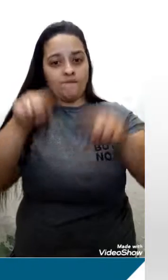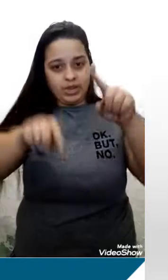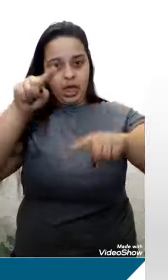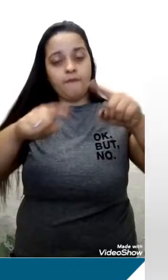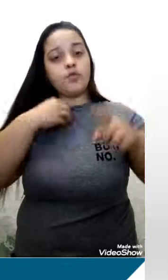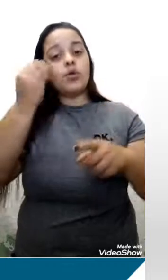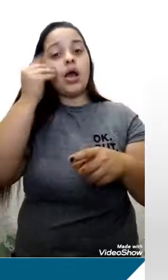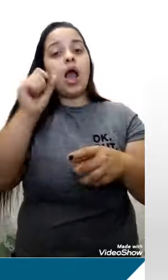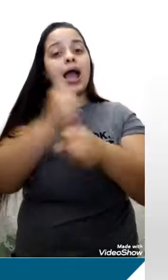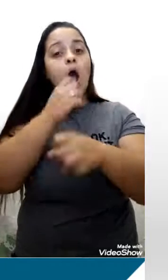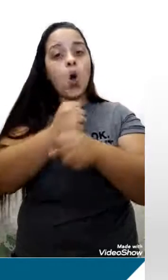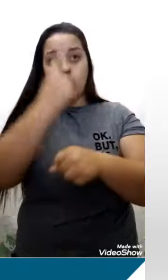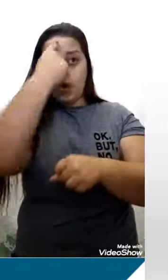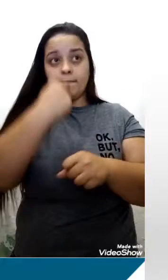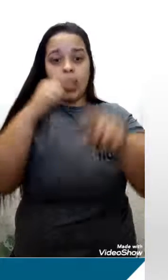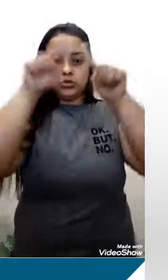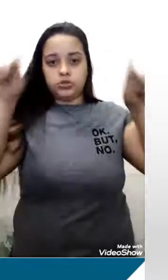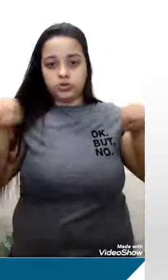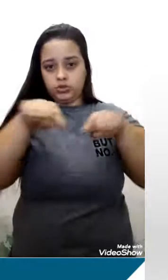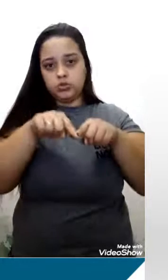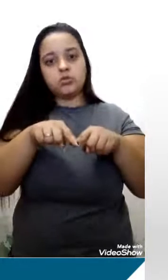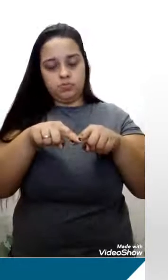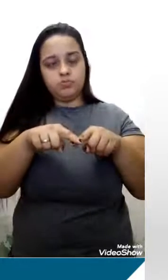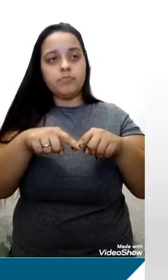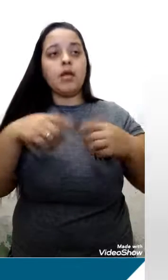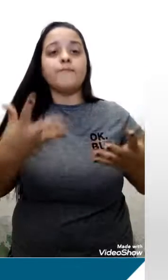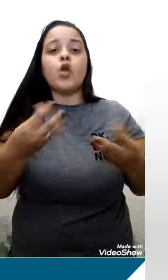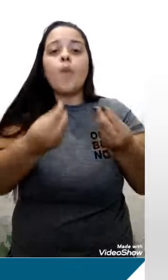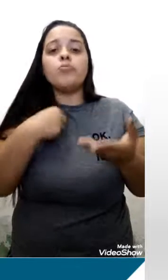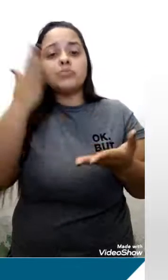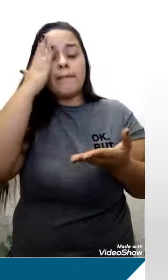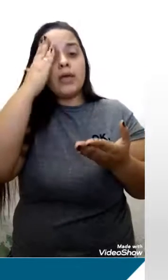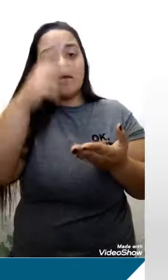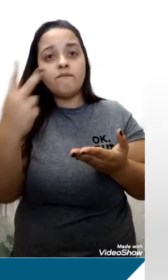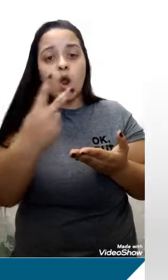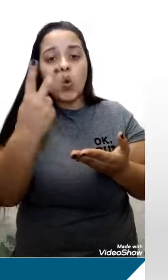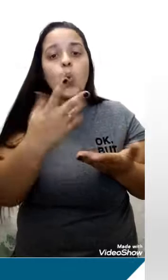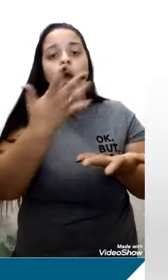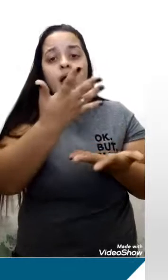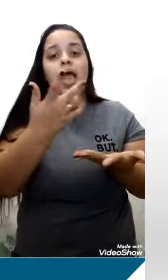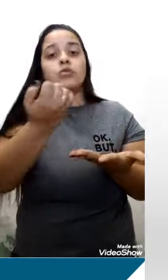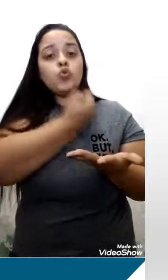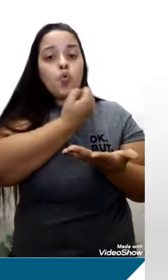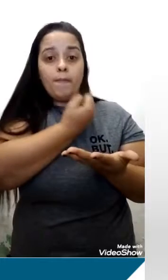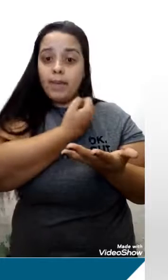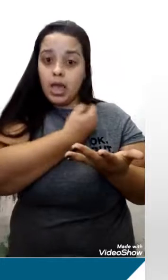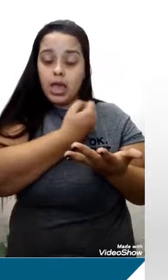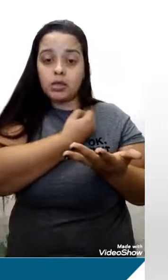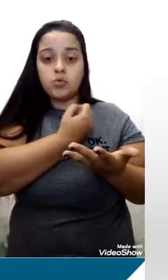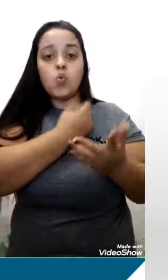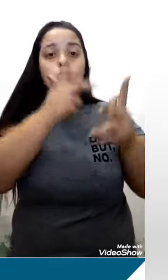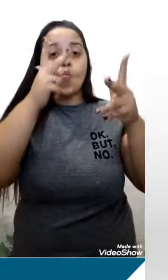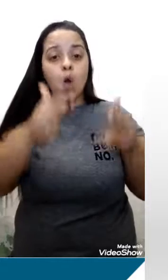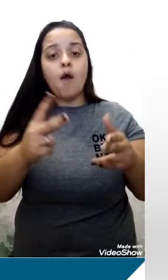eu calculo a área da figura descrita no gráfico. Esse valor da área, ele é